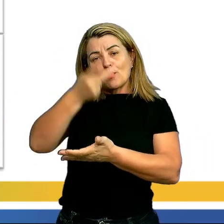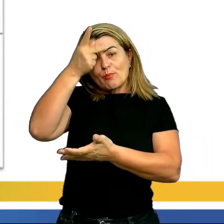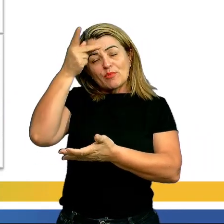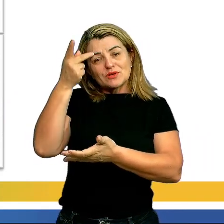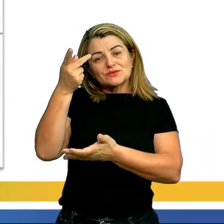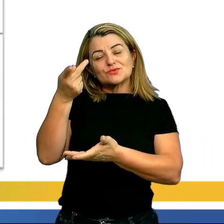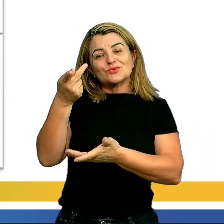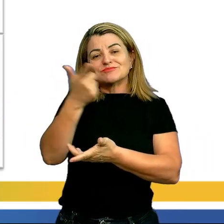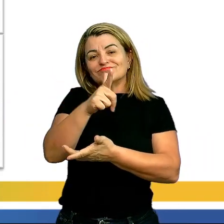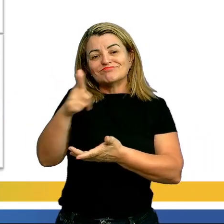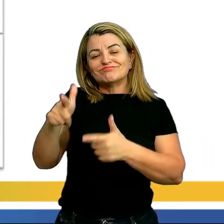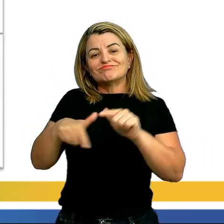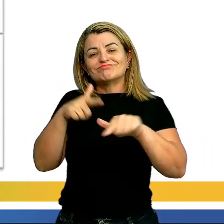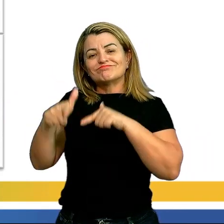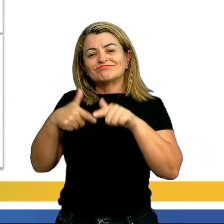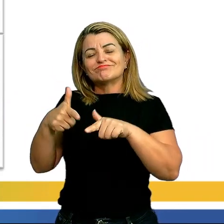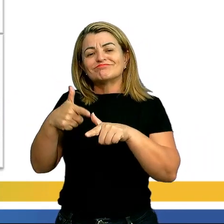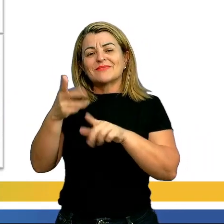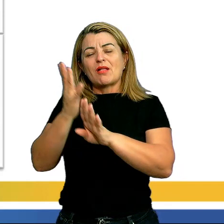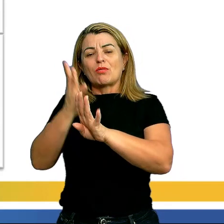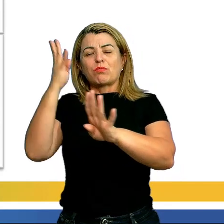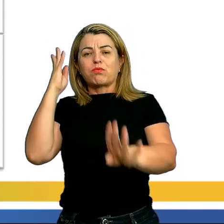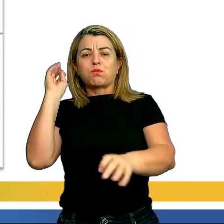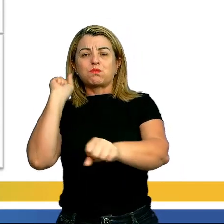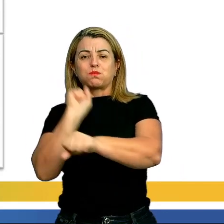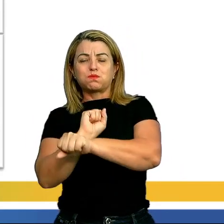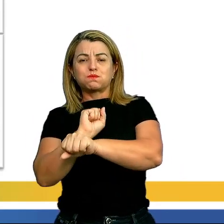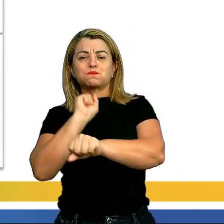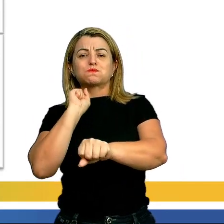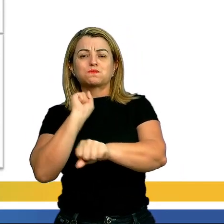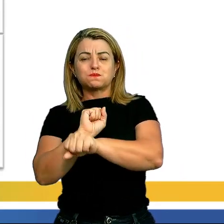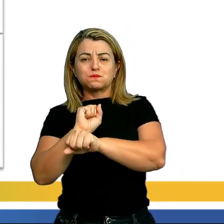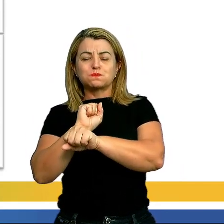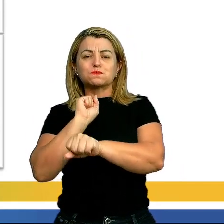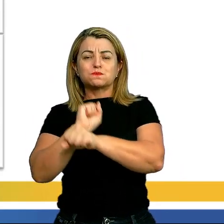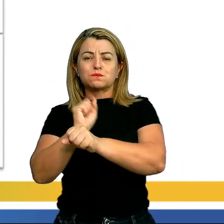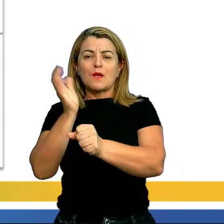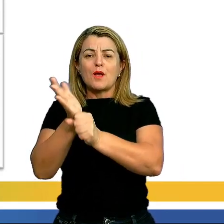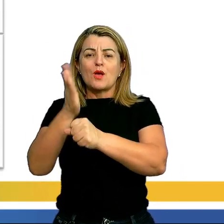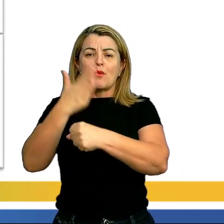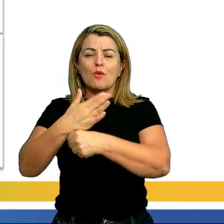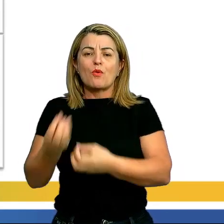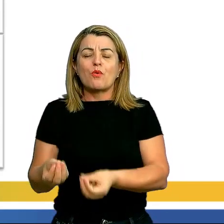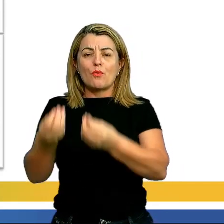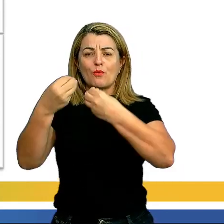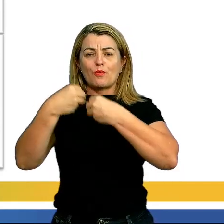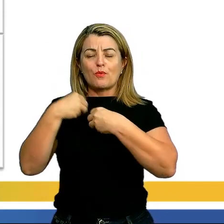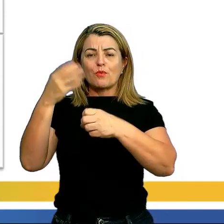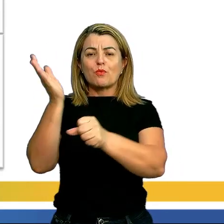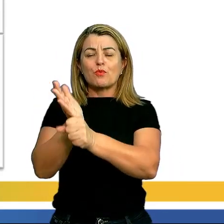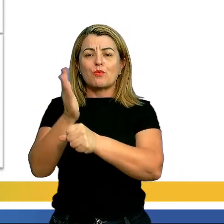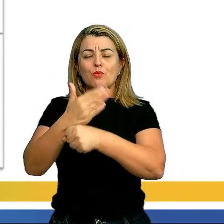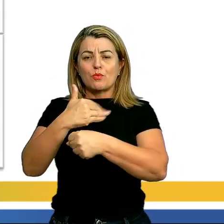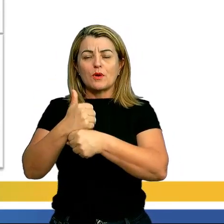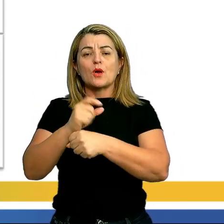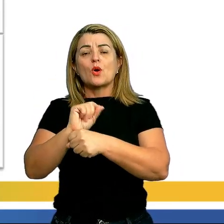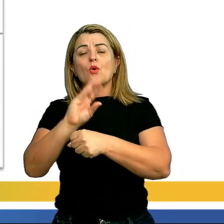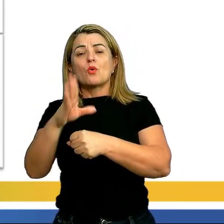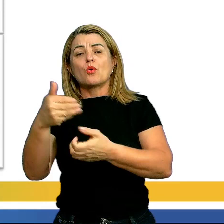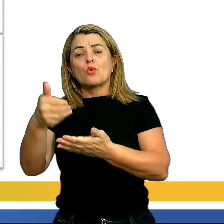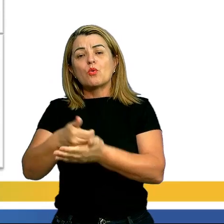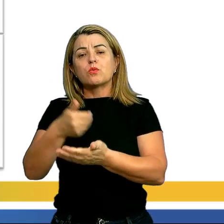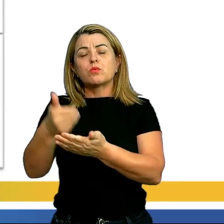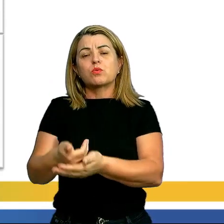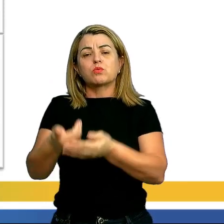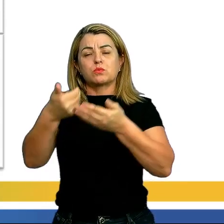desempregados que estão na imagem esperam pela doação de batatas, de sopas, que eram feitas pelas instituições de